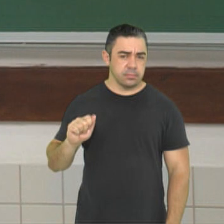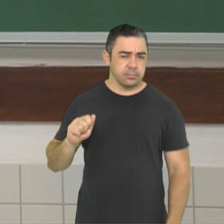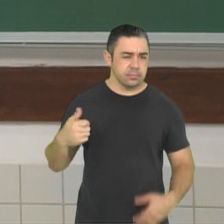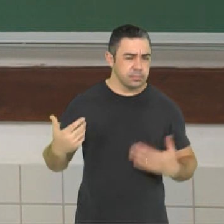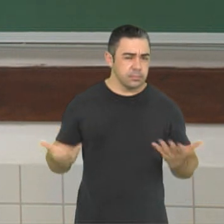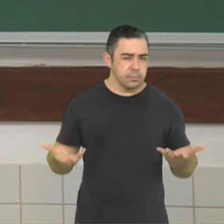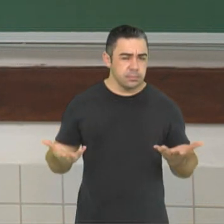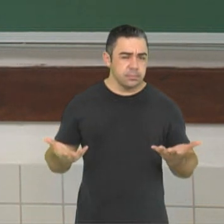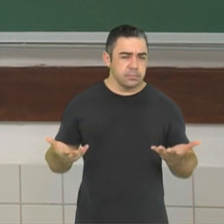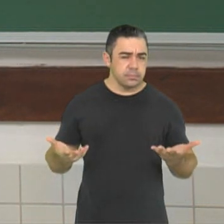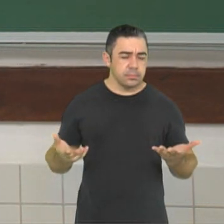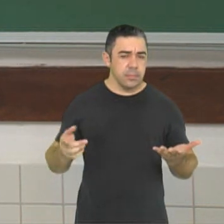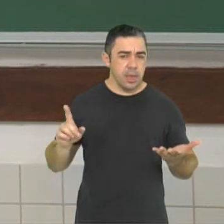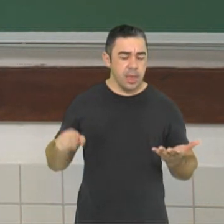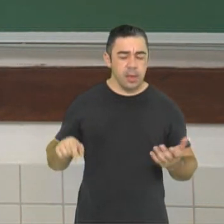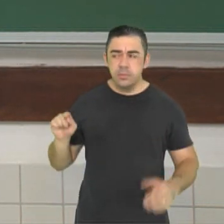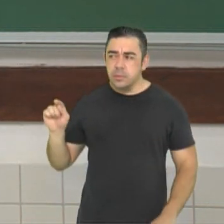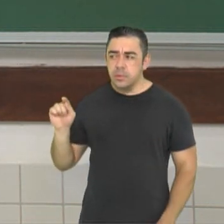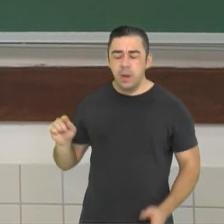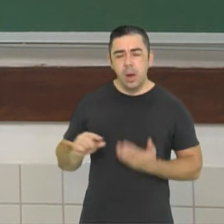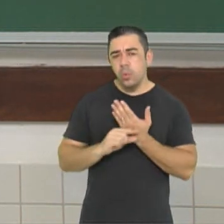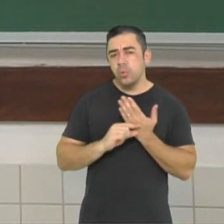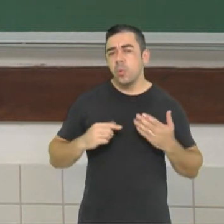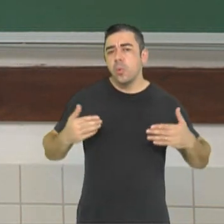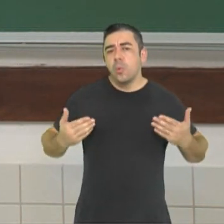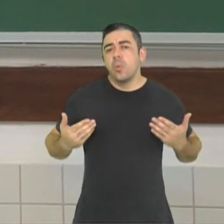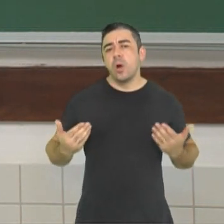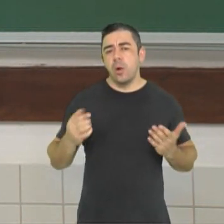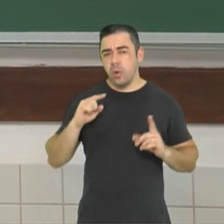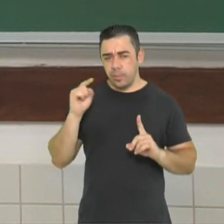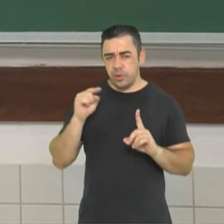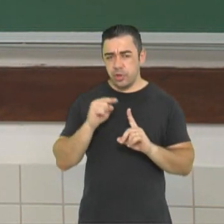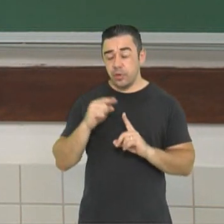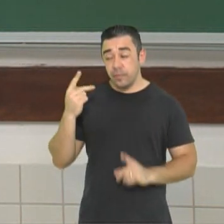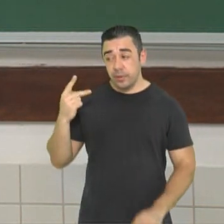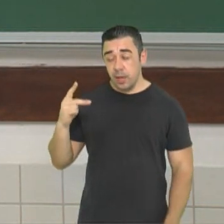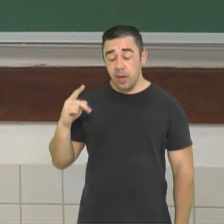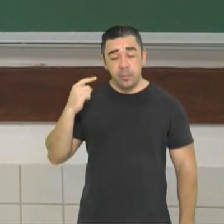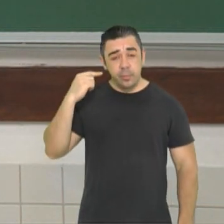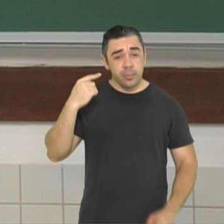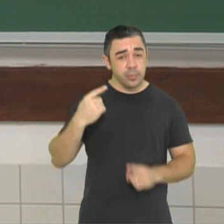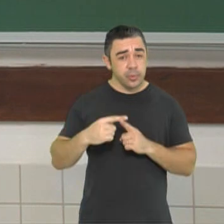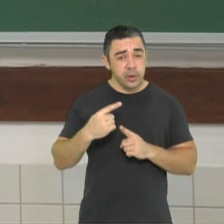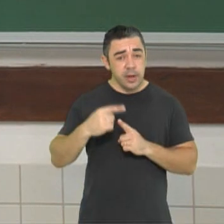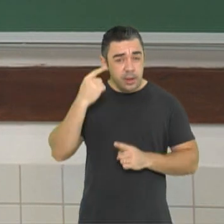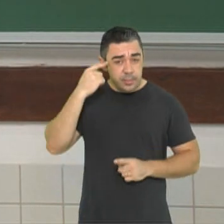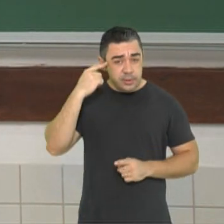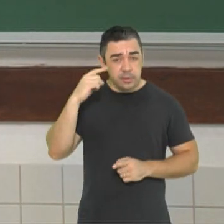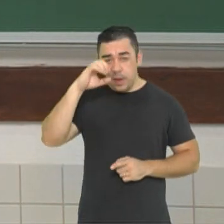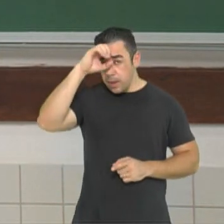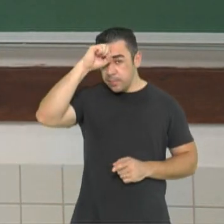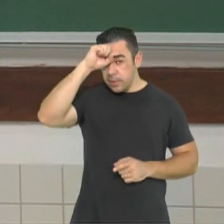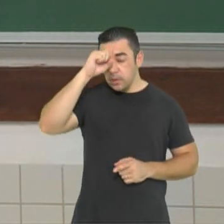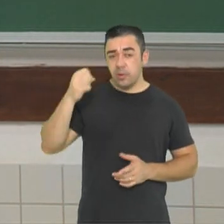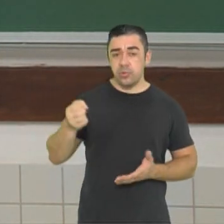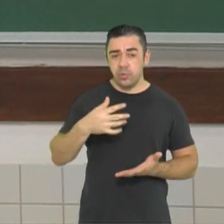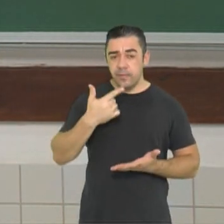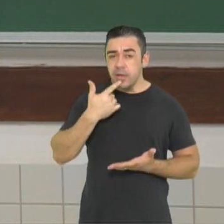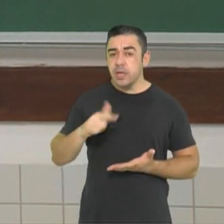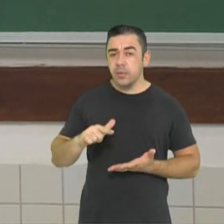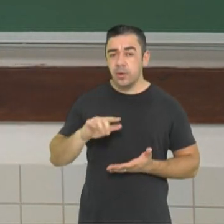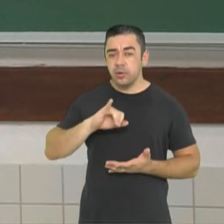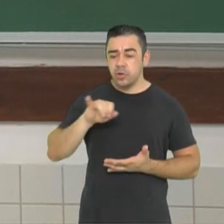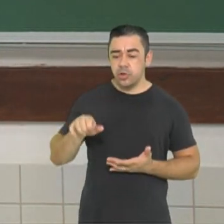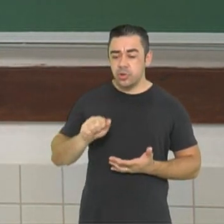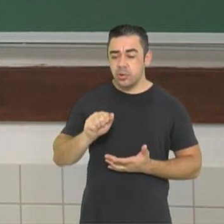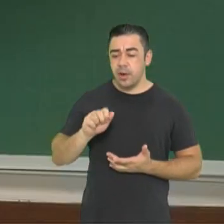Então, ali o nosso autor. Qual será que é a ideia? Por que que ele está pensando em aprender javanês? Ele